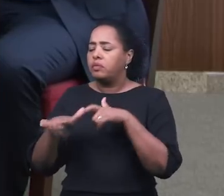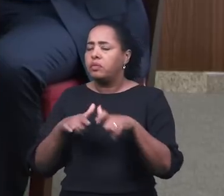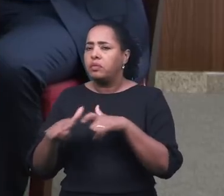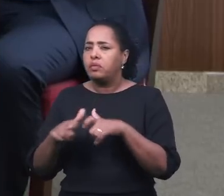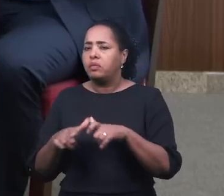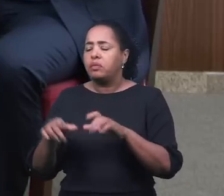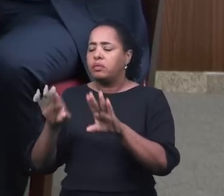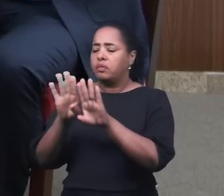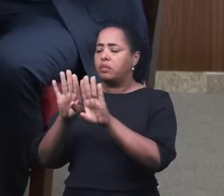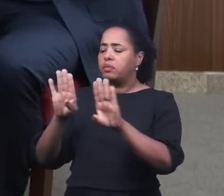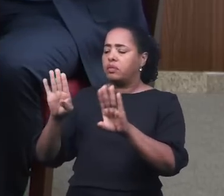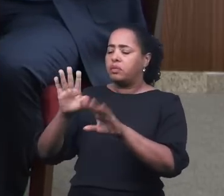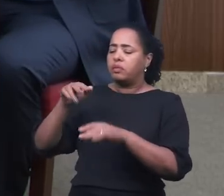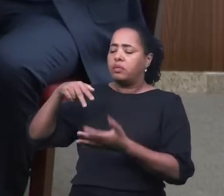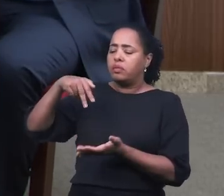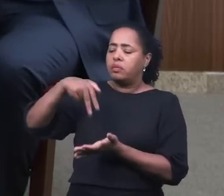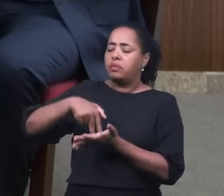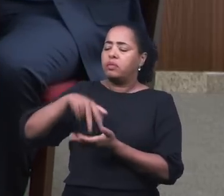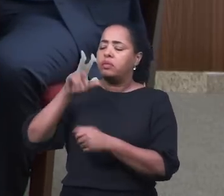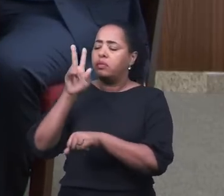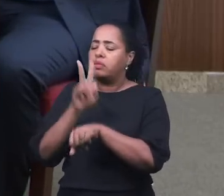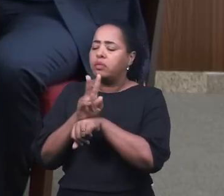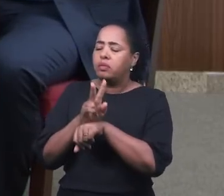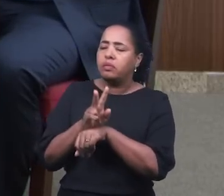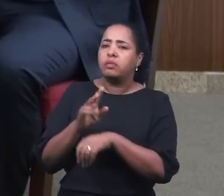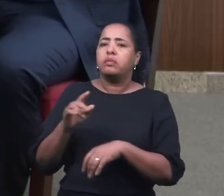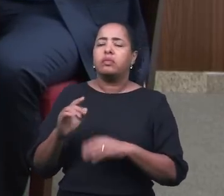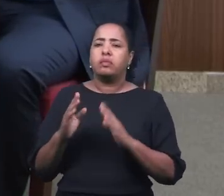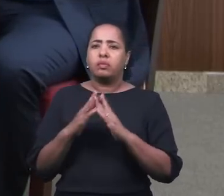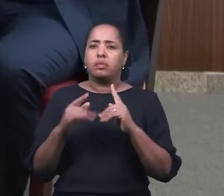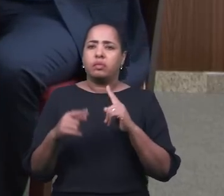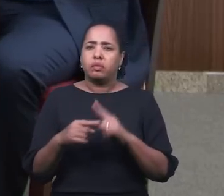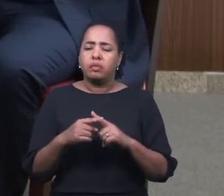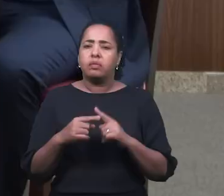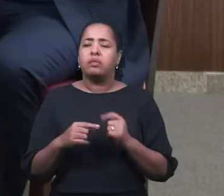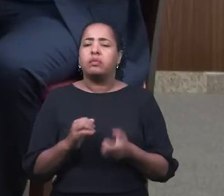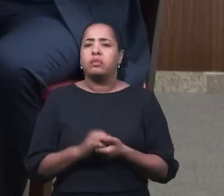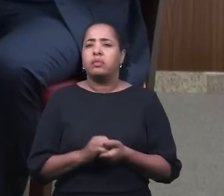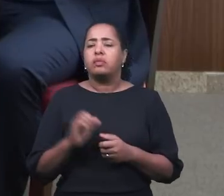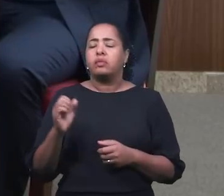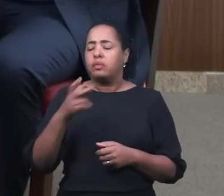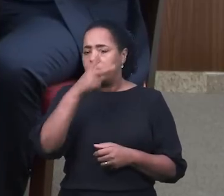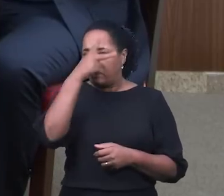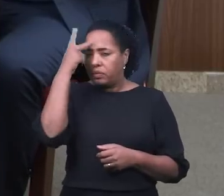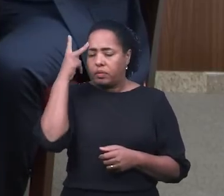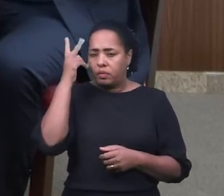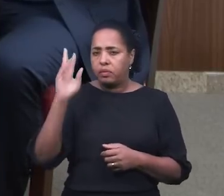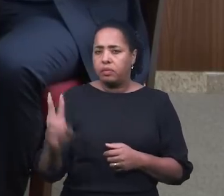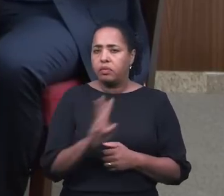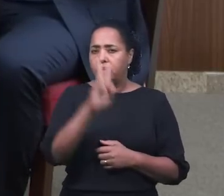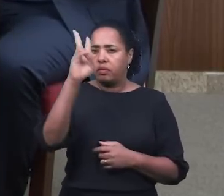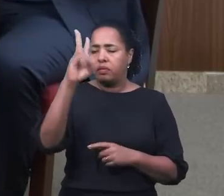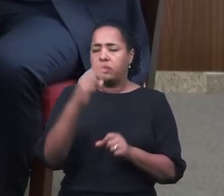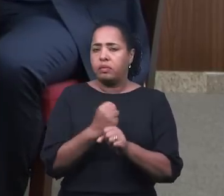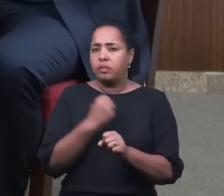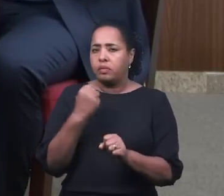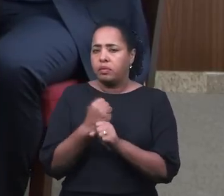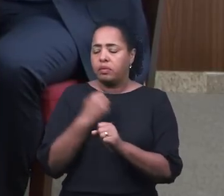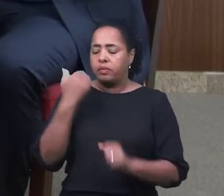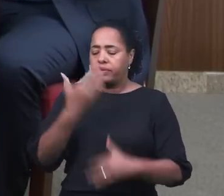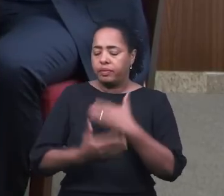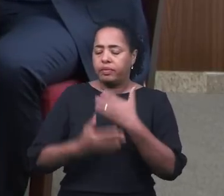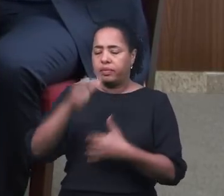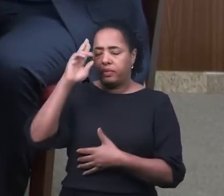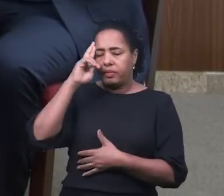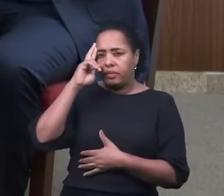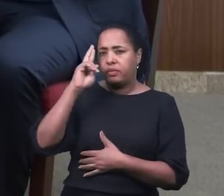foram porteiros lá, trabalho no templo. Aquele que valoriza essa obra, a presença